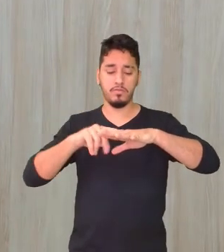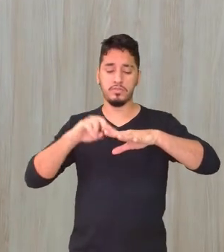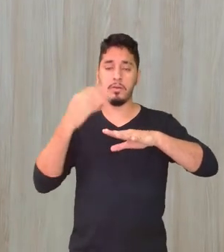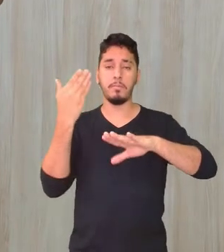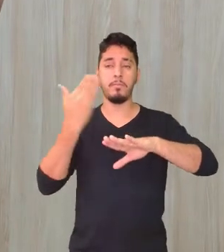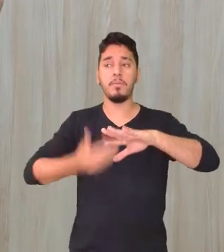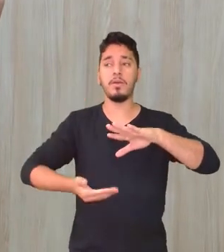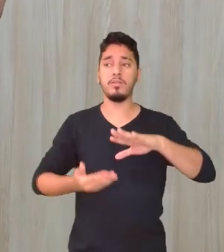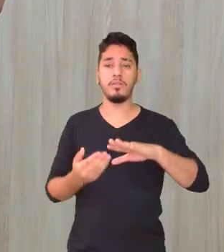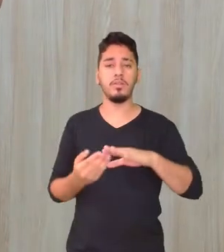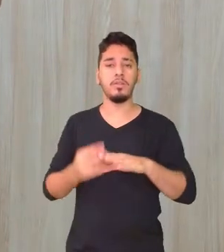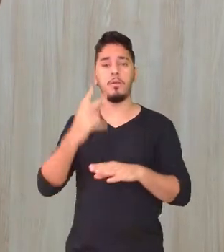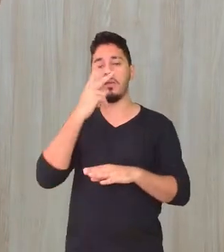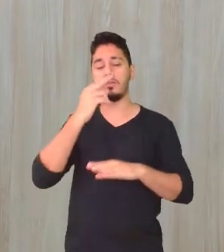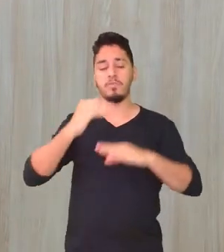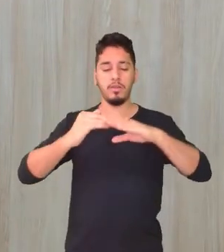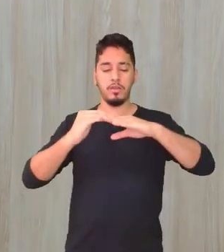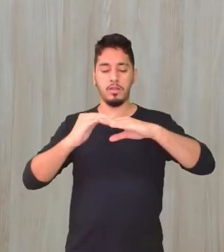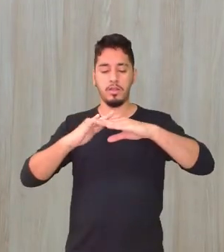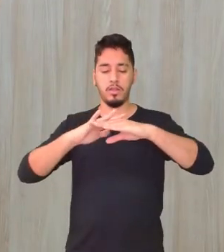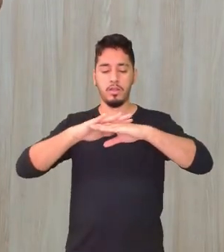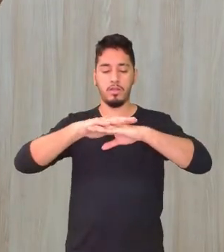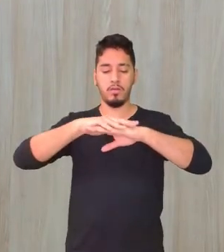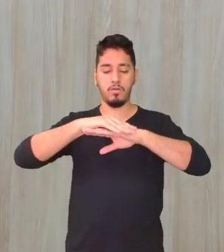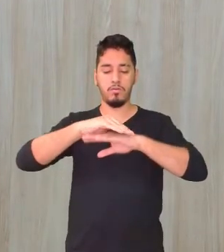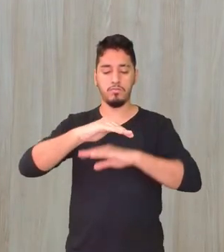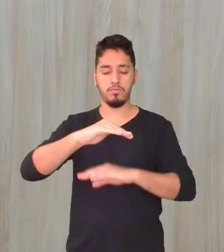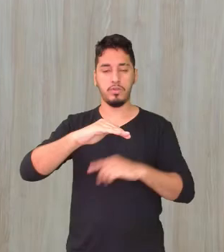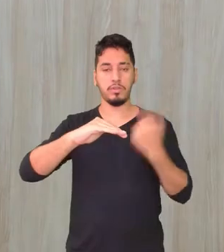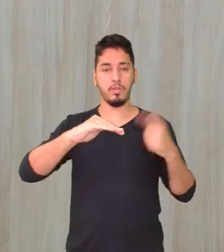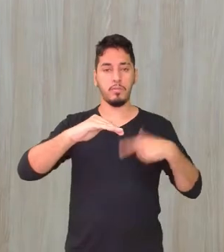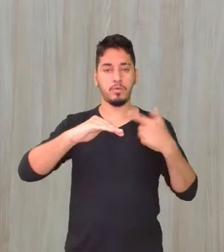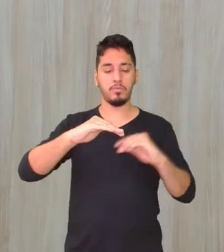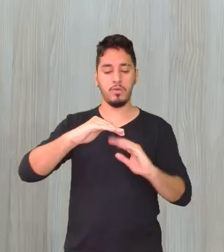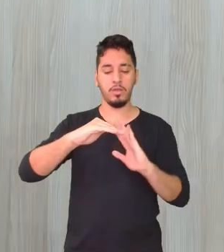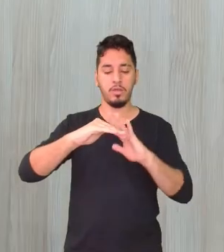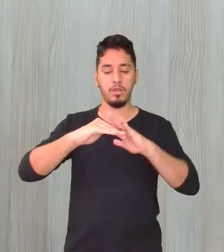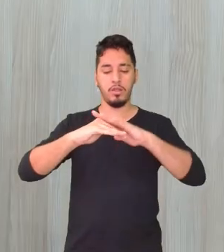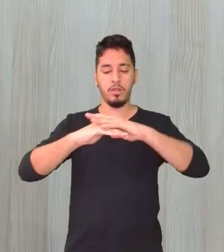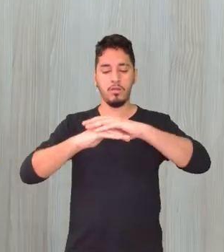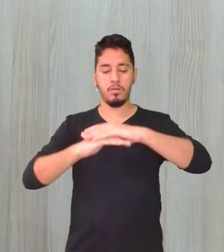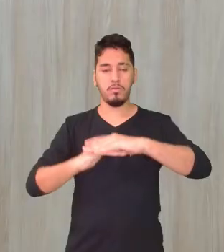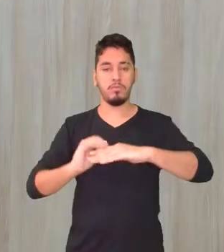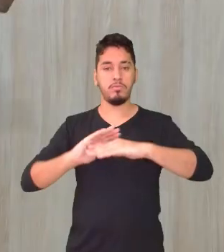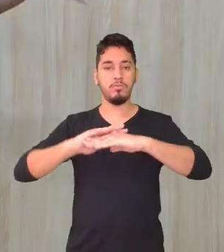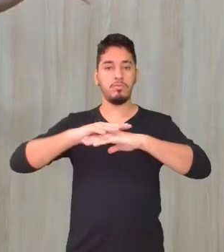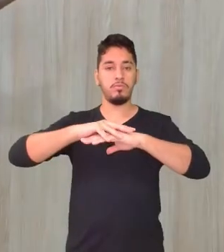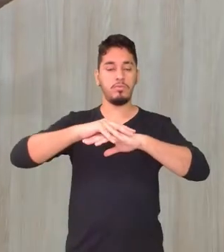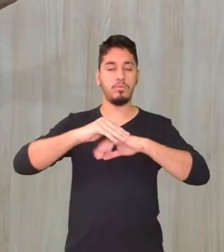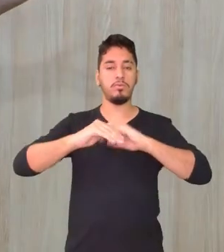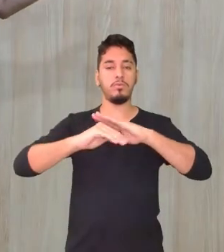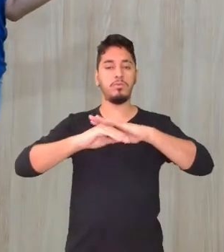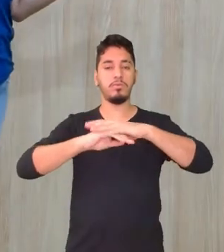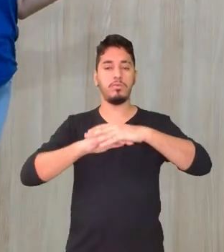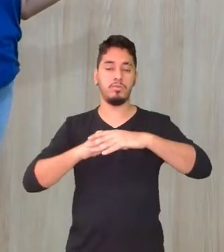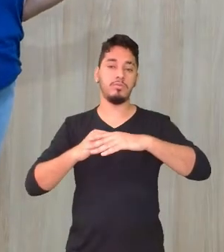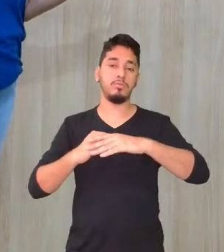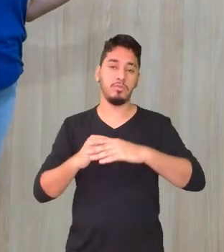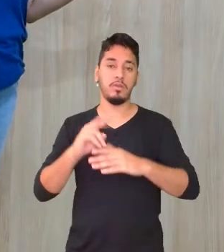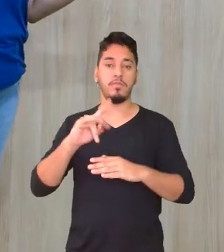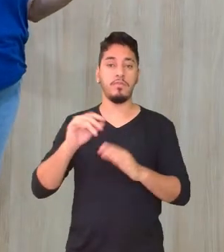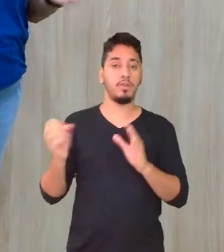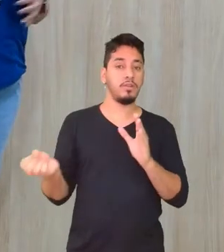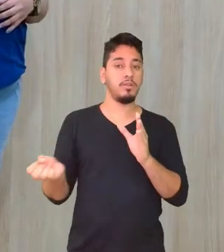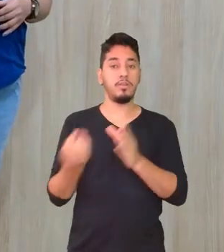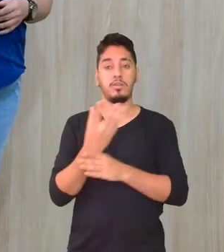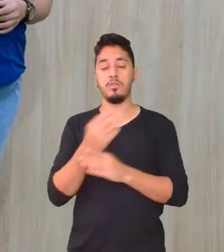ela é como se fosse uma reciclagem ali, né? Não é isso, prof? Justamente. E aí o que subiu virou essa montanha, né?